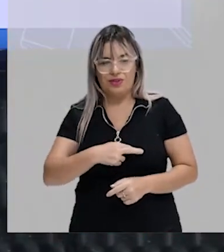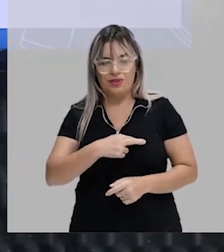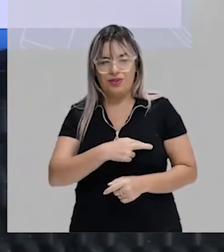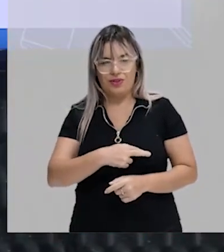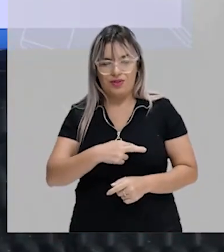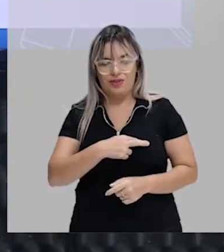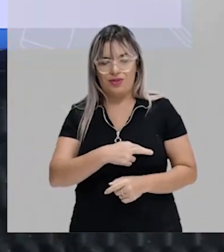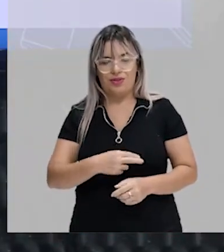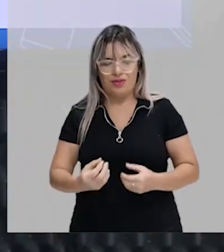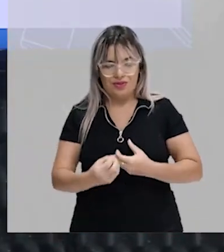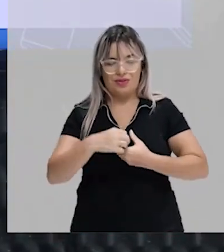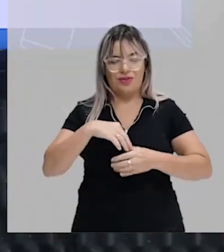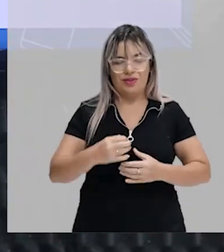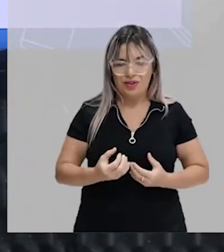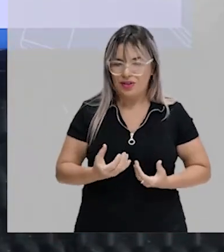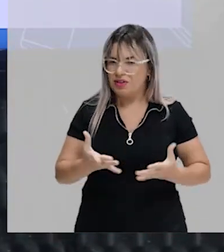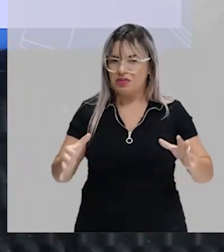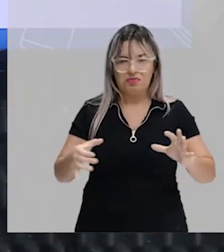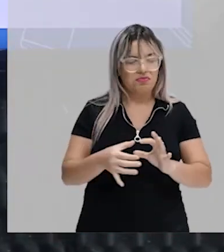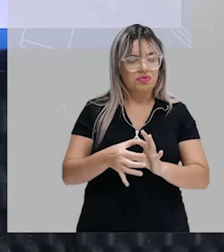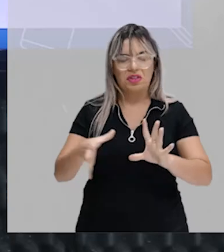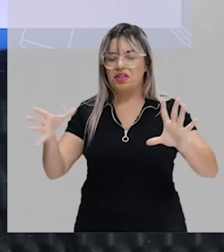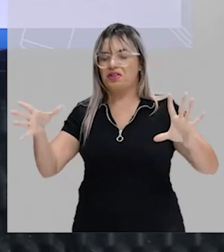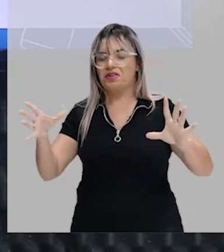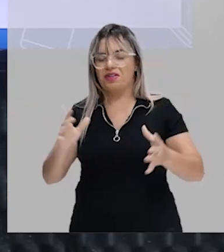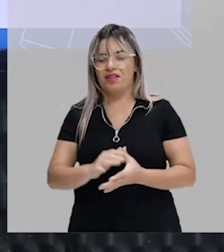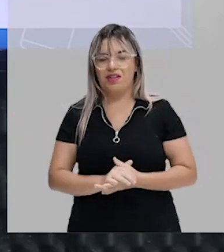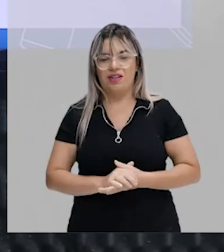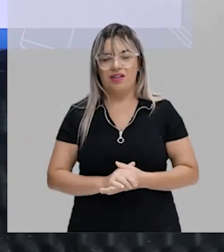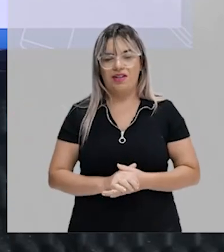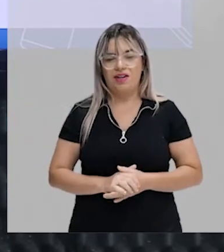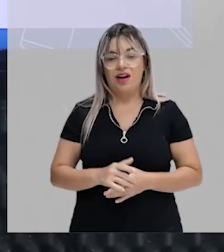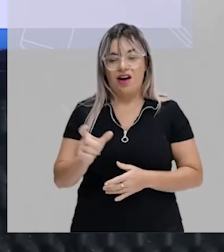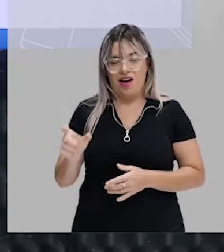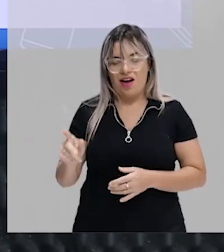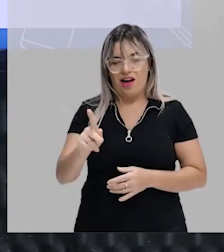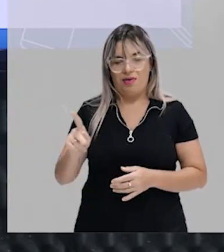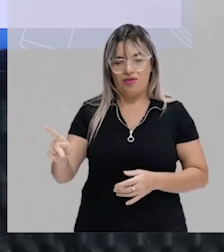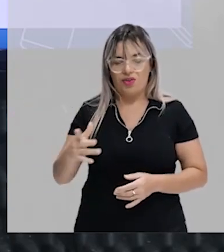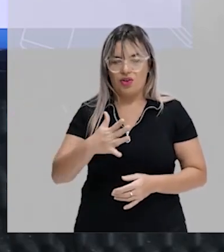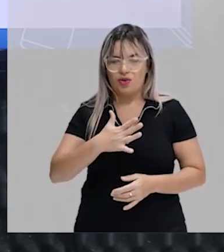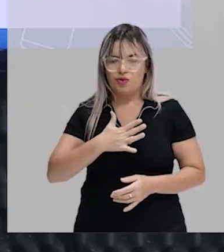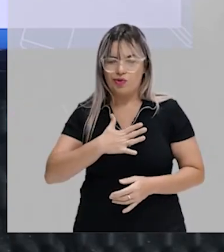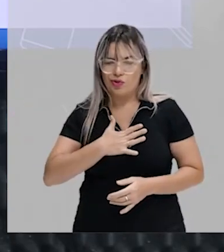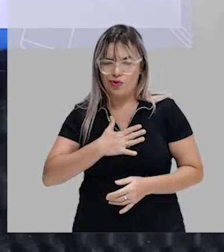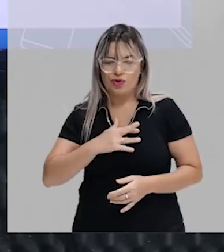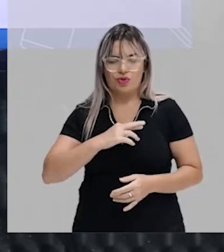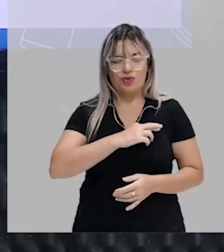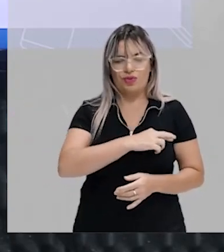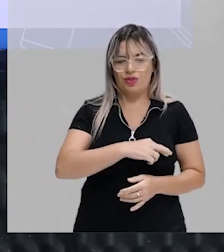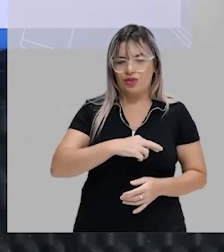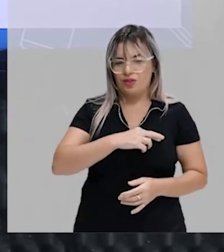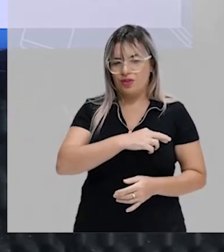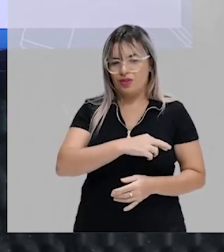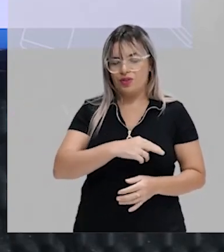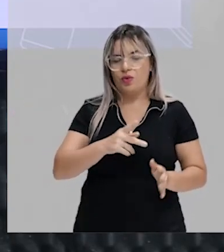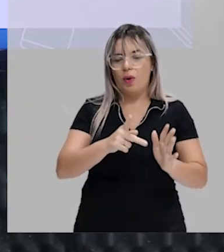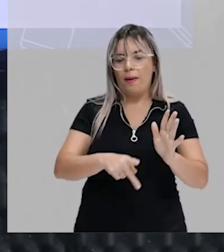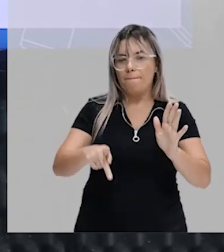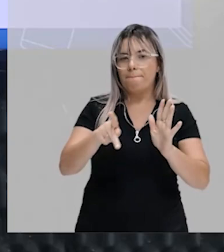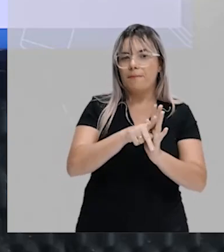liberdade. Por que eu gosto do romantismo? Por causa da subjetividade e da idealização. Por que eu